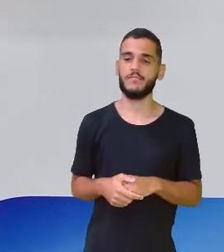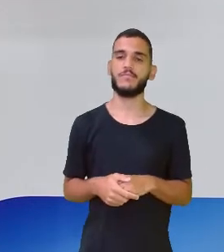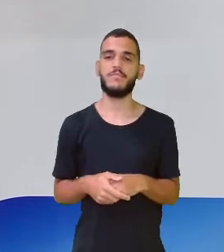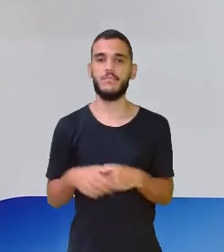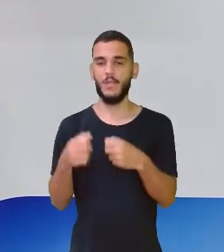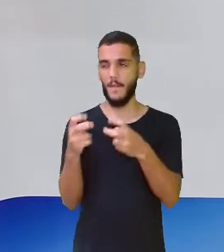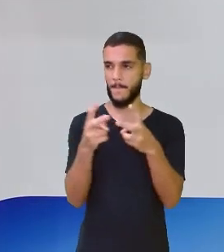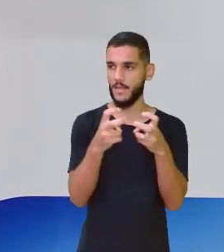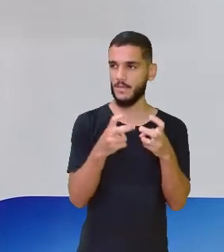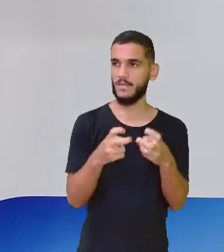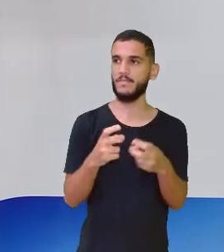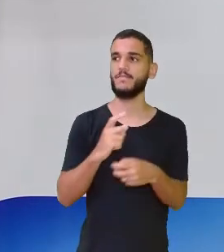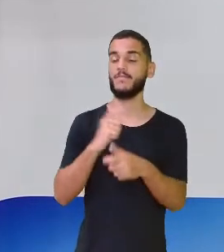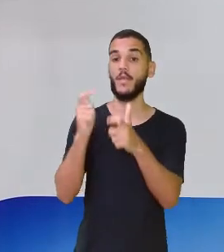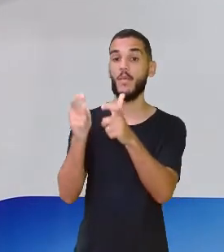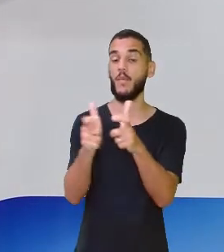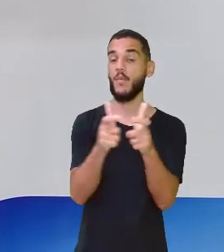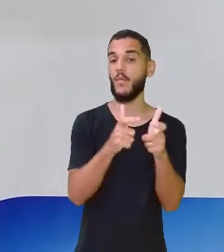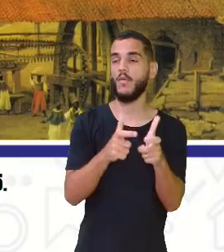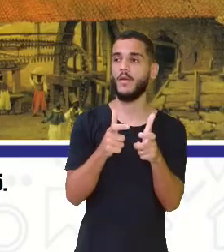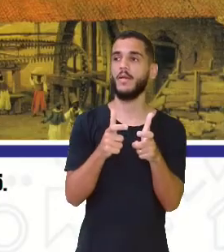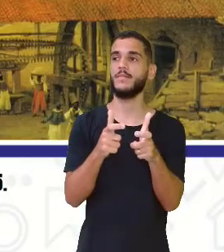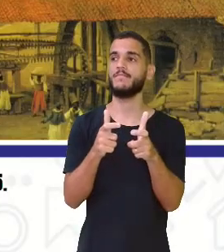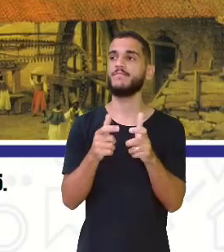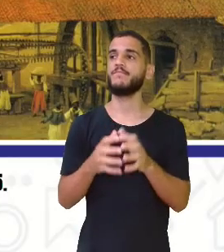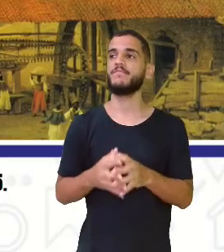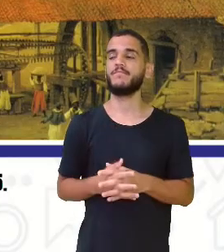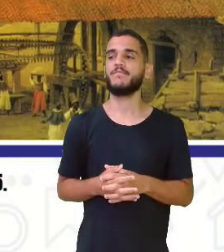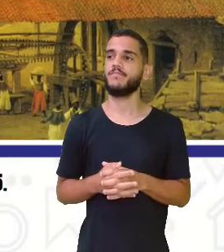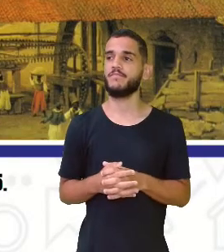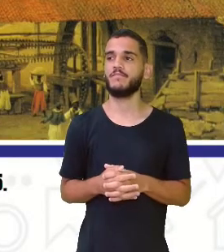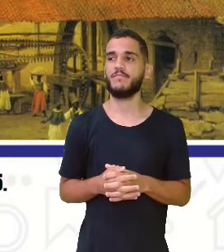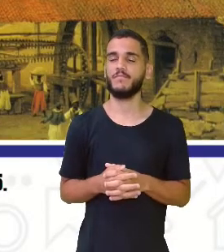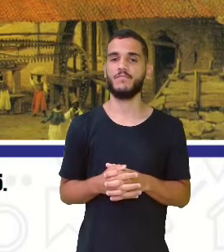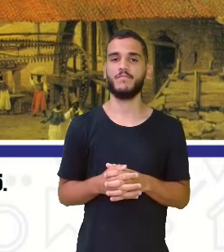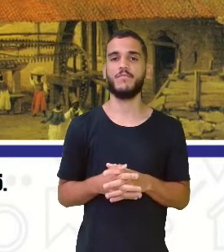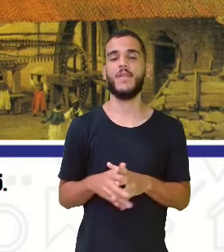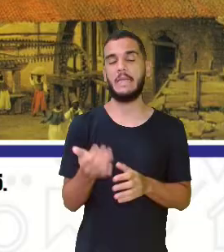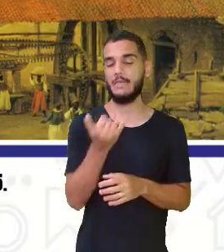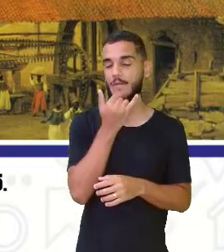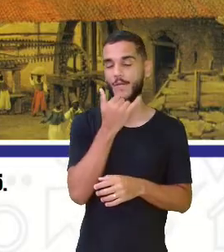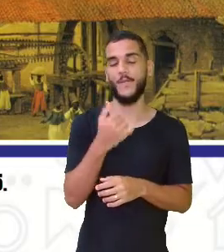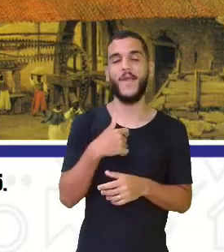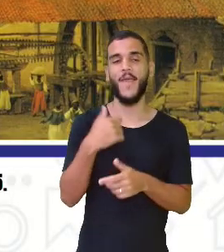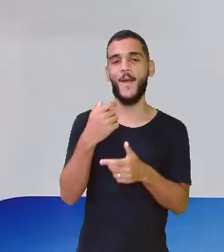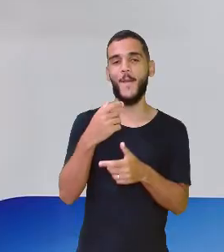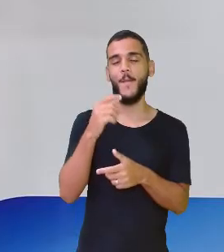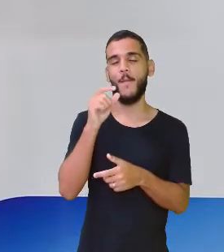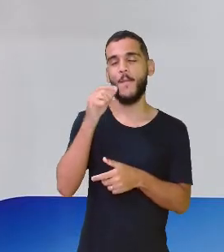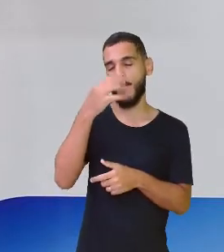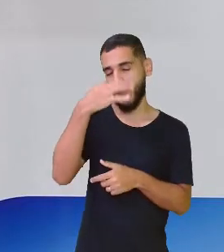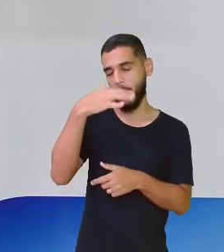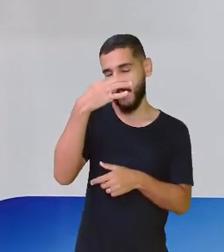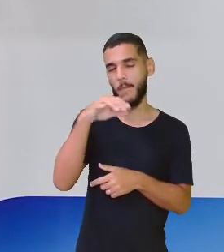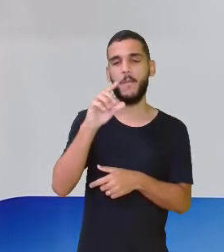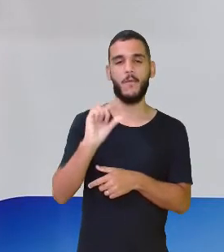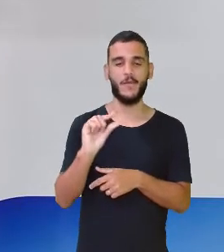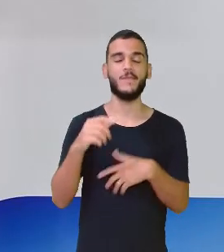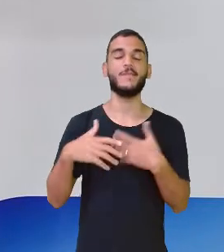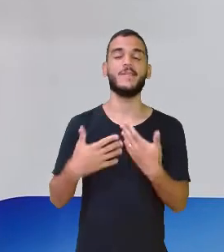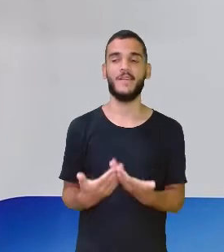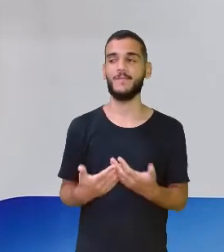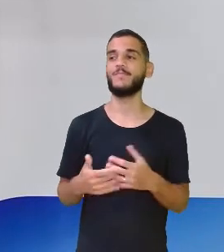Aqui, ó, especificamente, perdão, está com a rinite chata. A gente tem aqui,